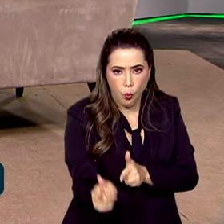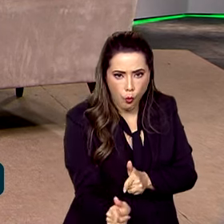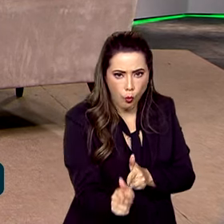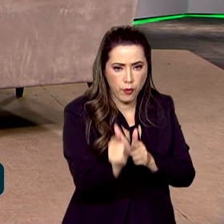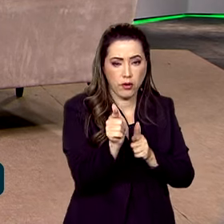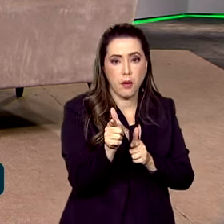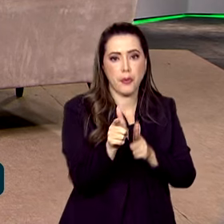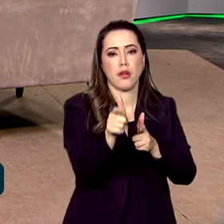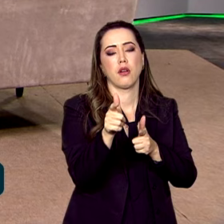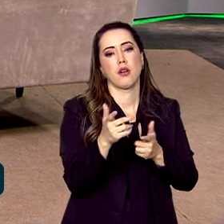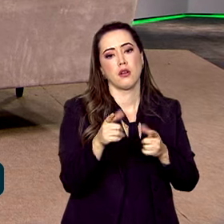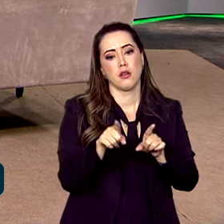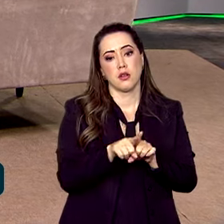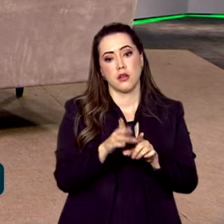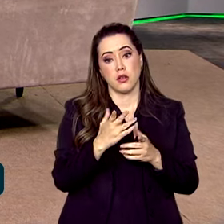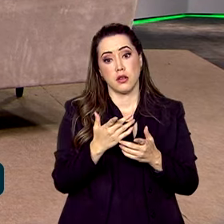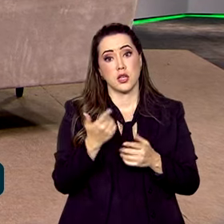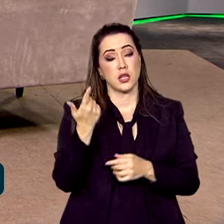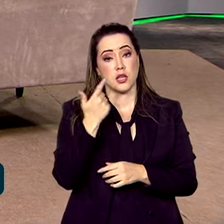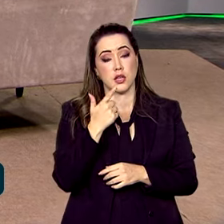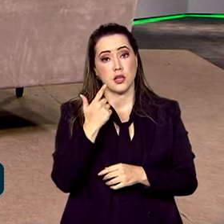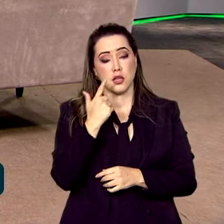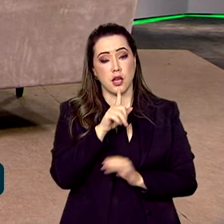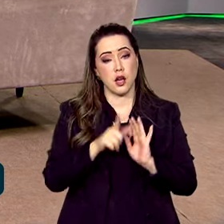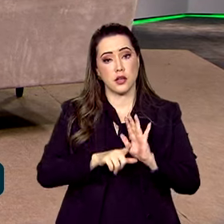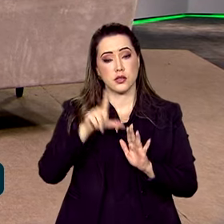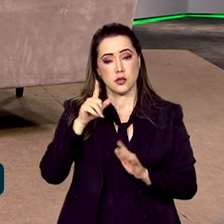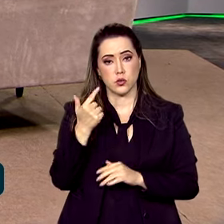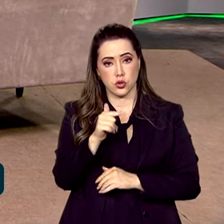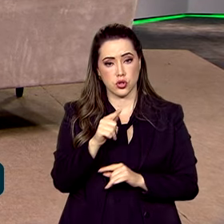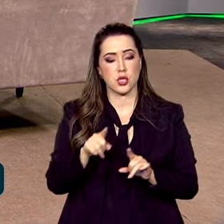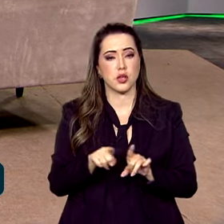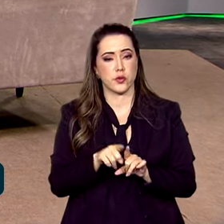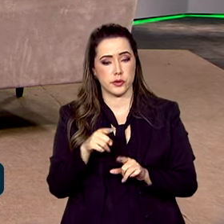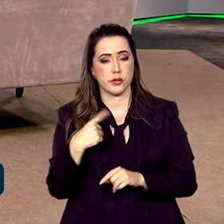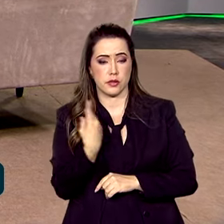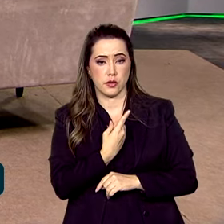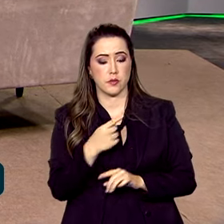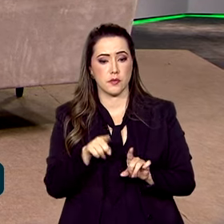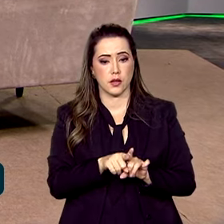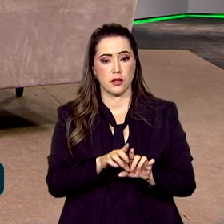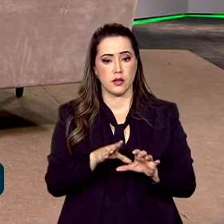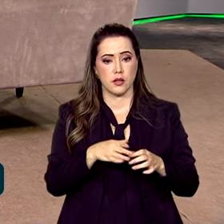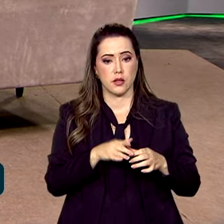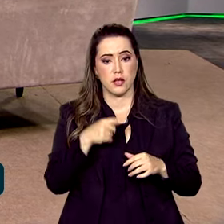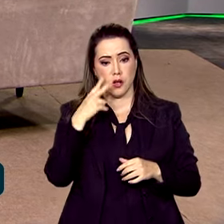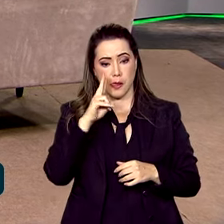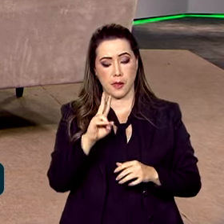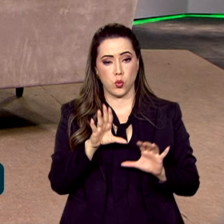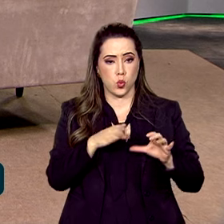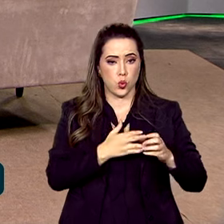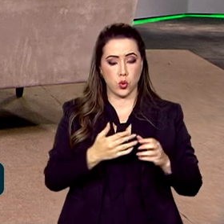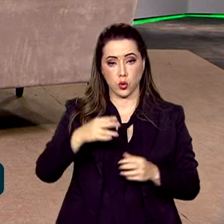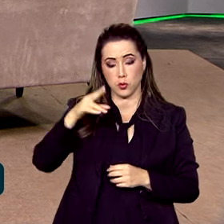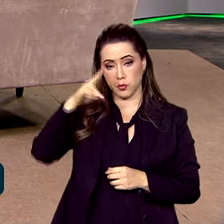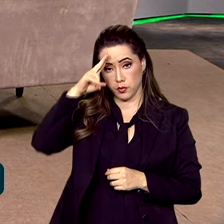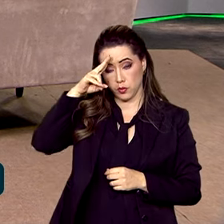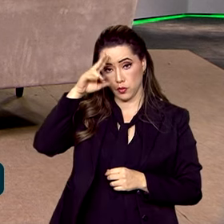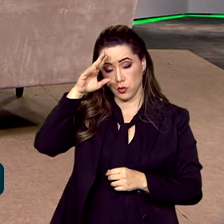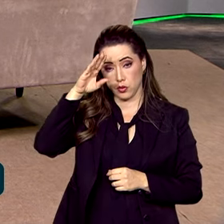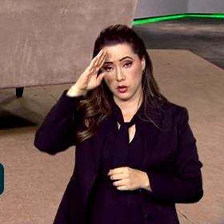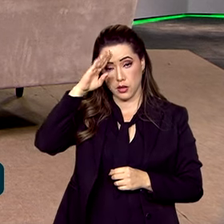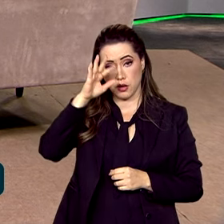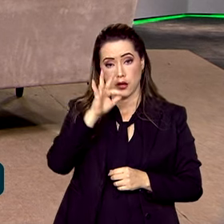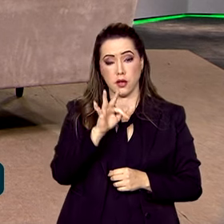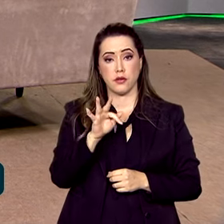animais silvestres, que já há muito não se via. Né? Um próprio integrante da Força Nacional identificou pegadas, por exemplo, de onças. Então,